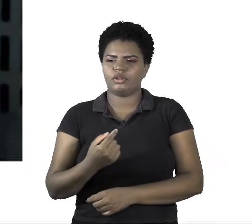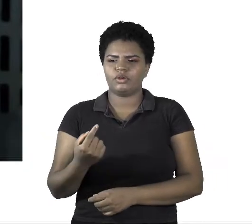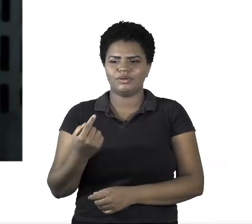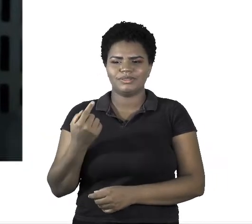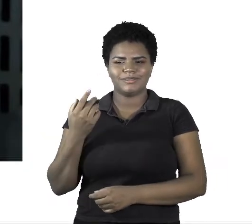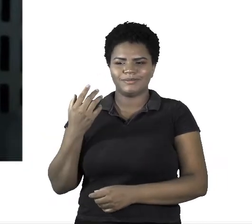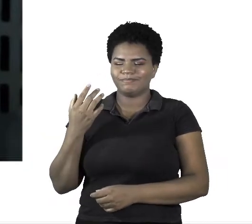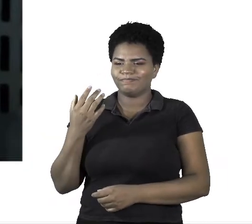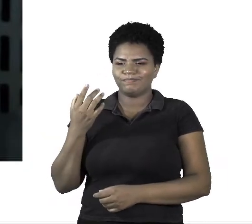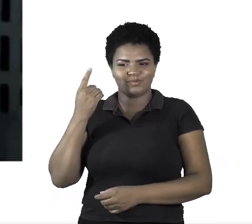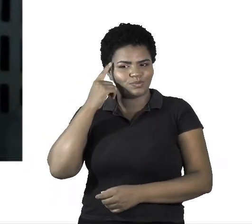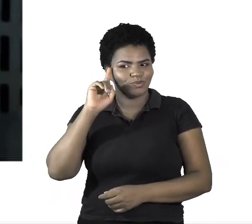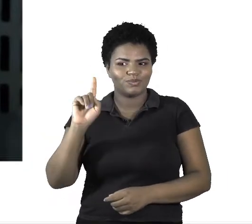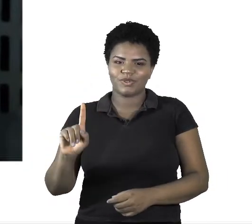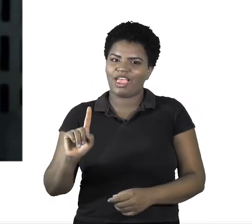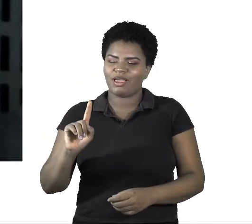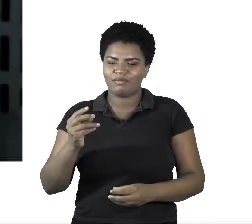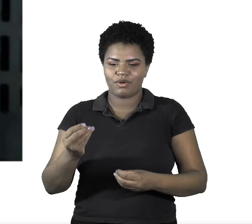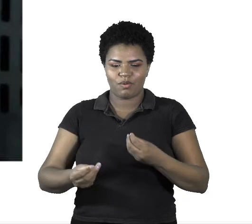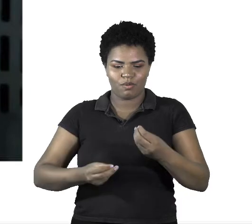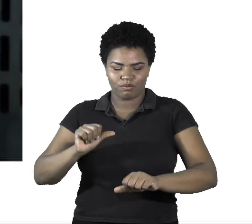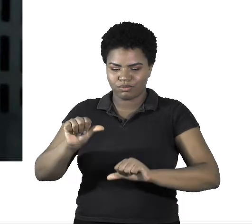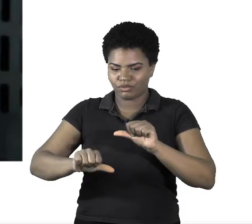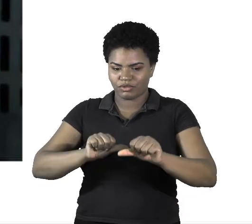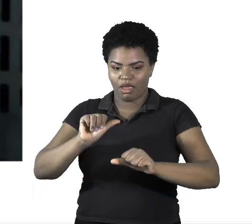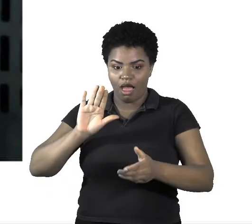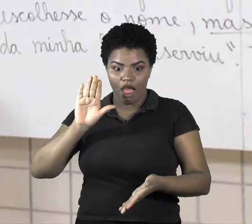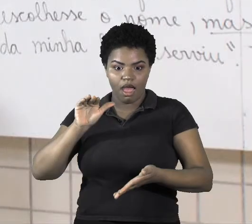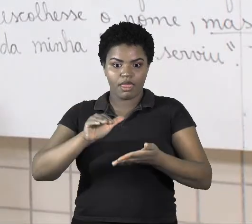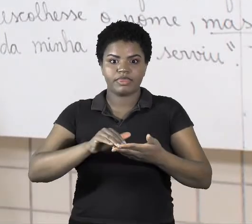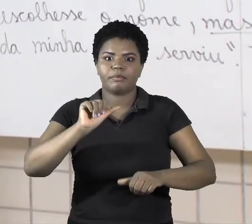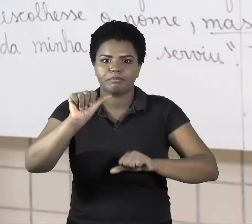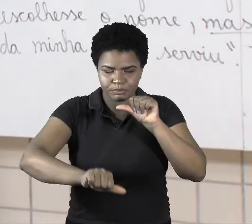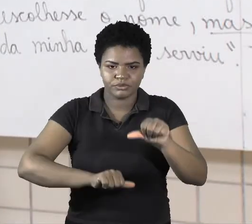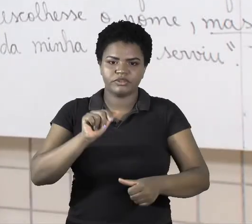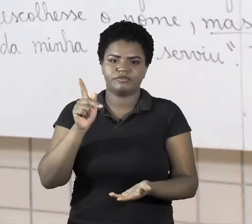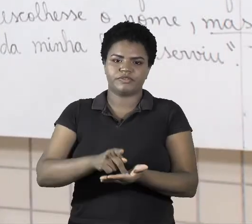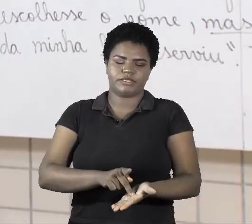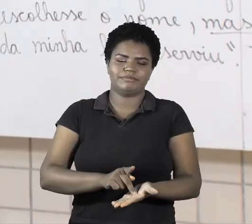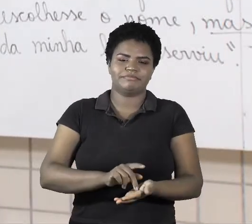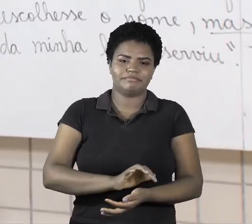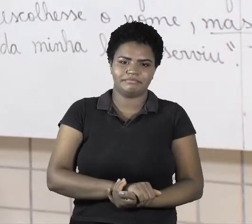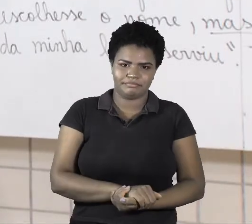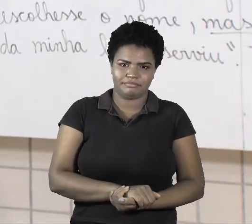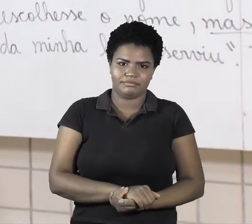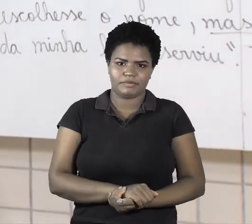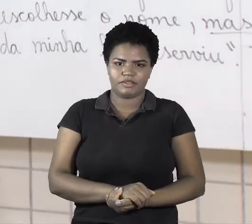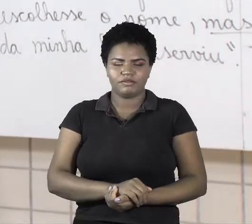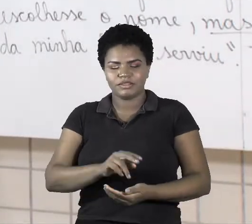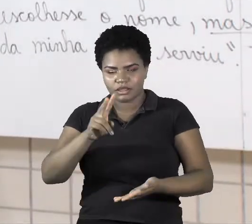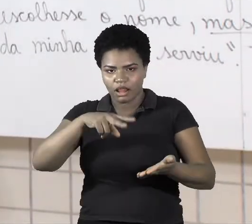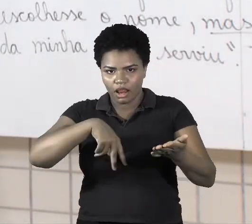como mudou até que a mudança já tenha acontecido. Quando vocês lerem o diário, a gente